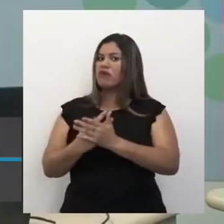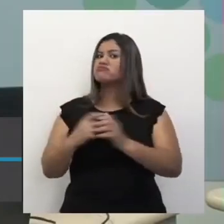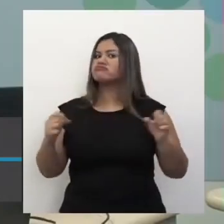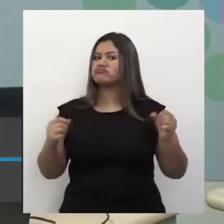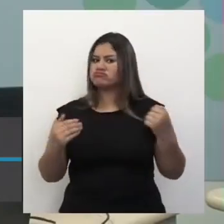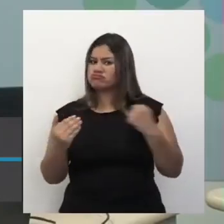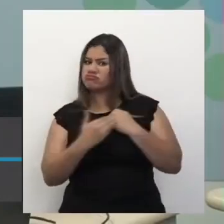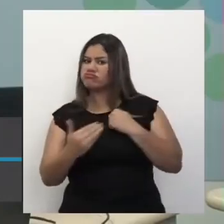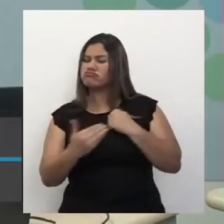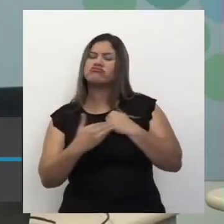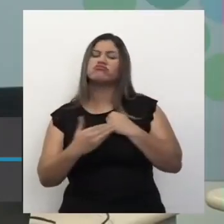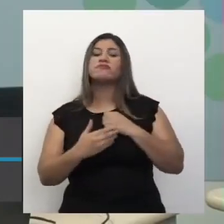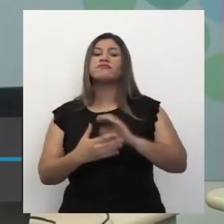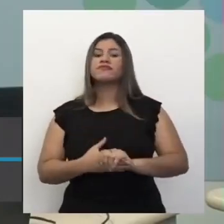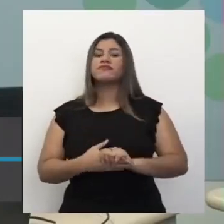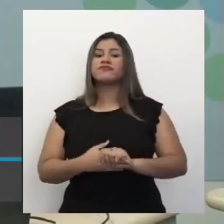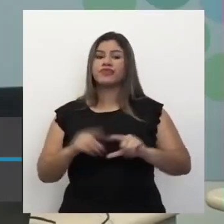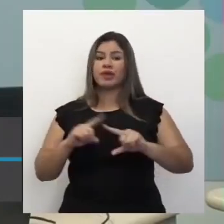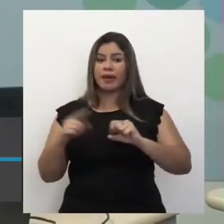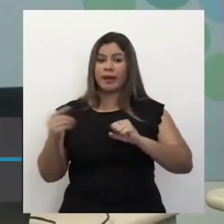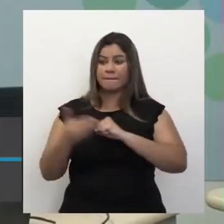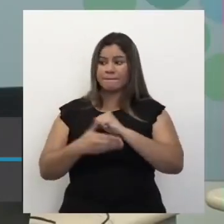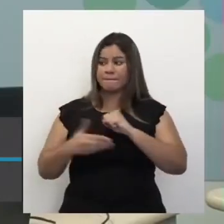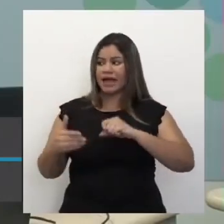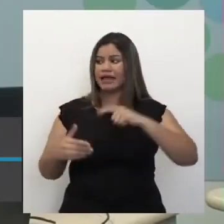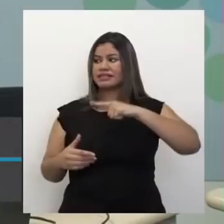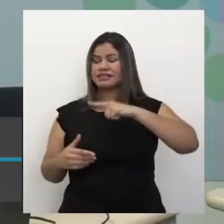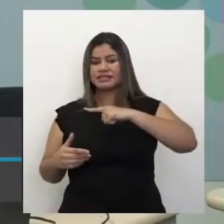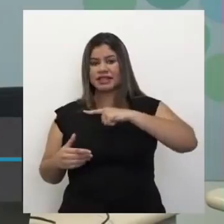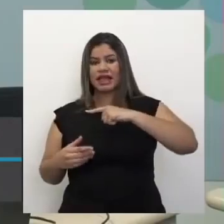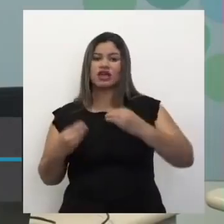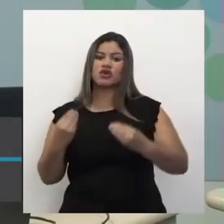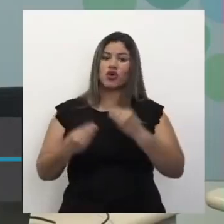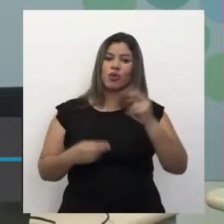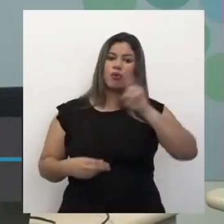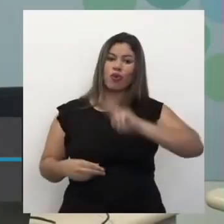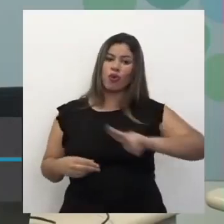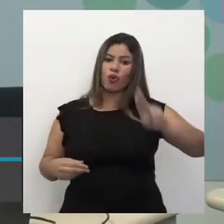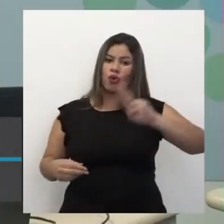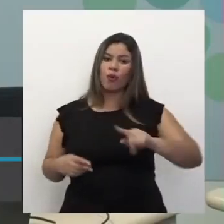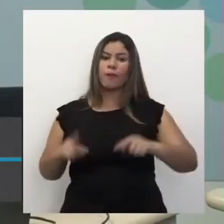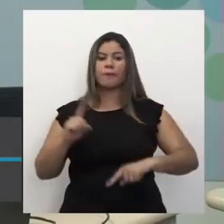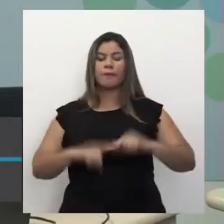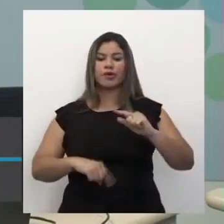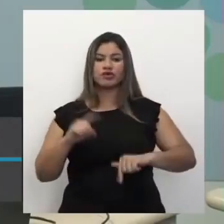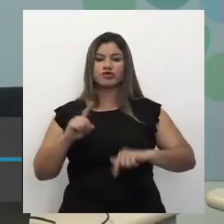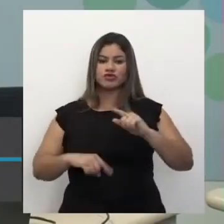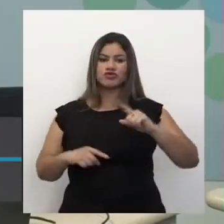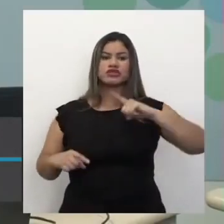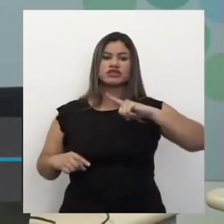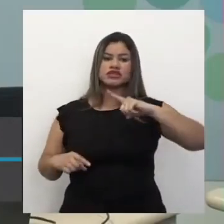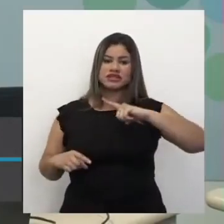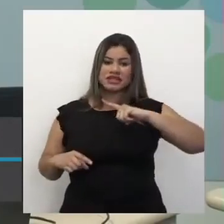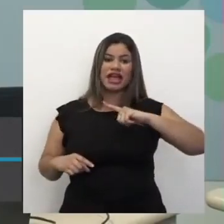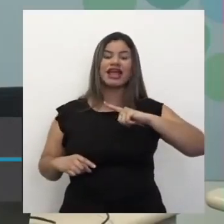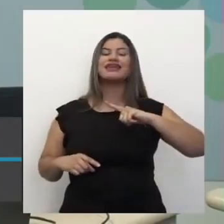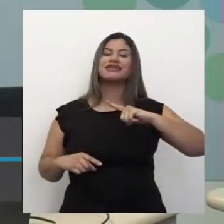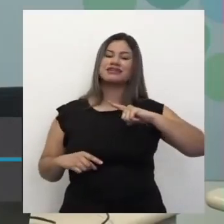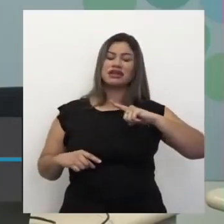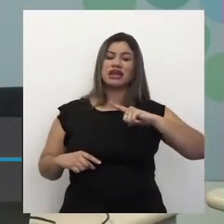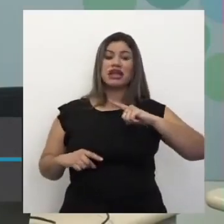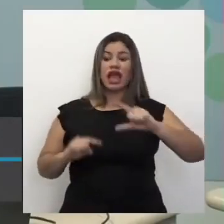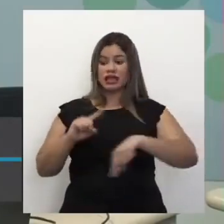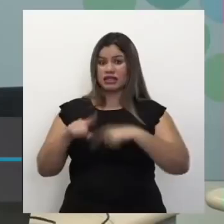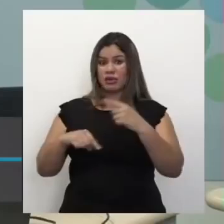aqui no chat também podem colocar. Ele vai ser a base de uma cadeia. Então, ele vai ser usado para fazer outros produtos, e muitos desses produtos vão chegar na